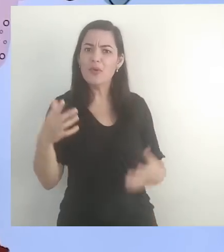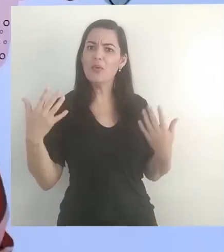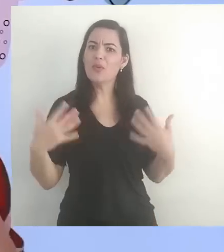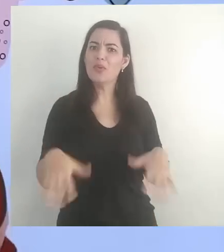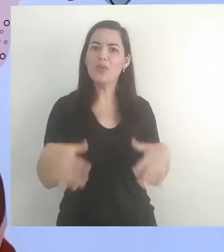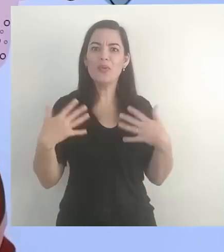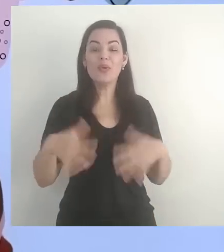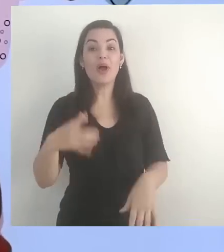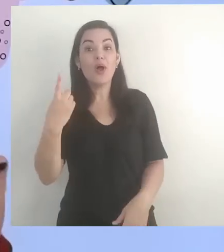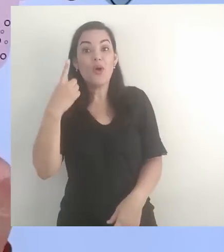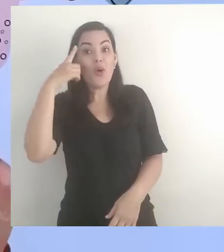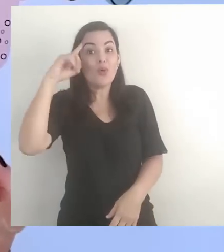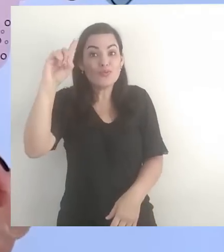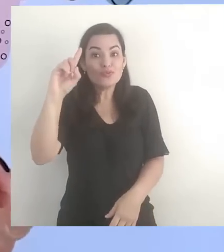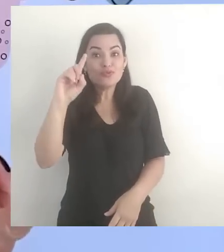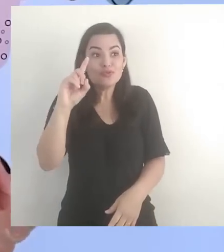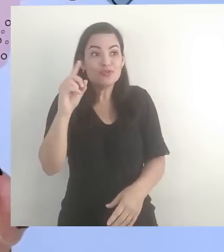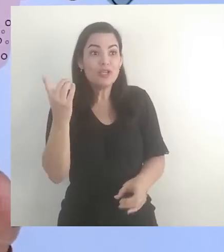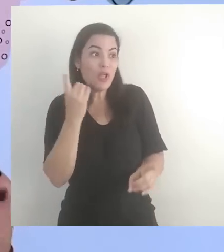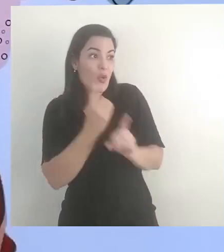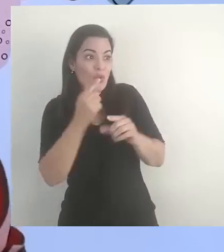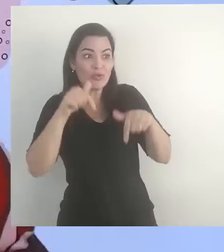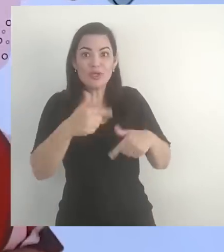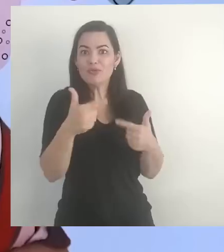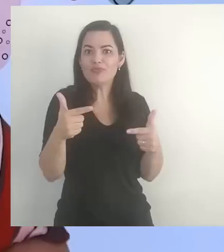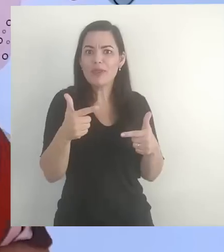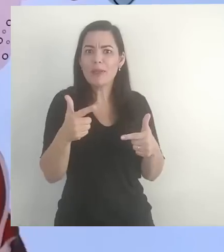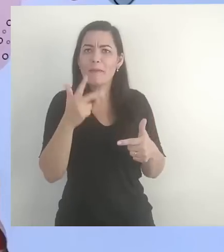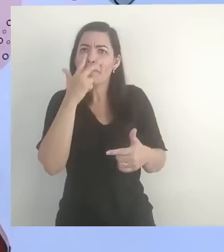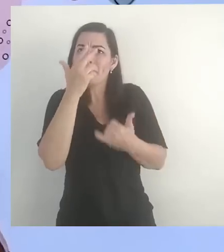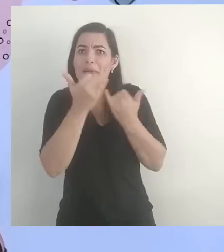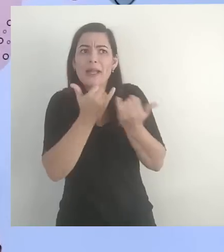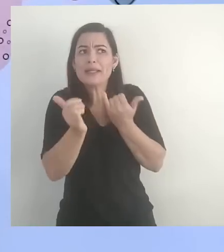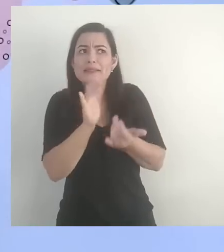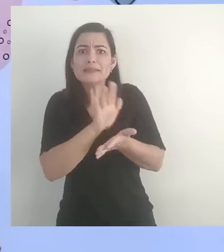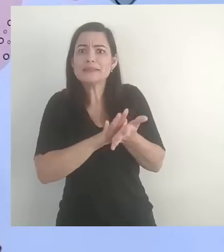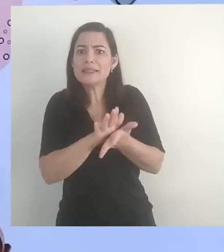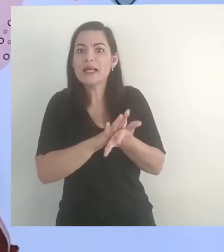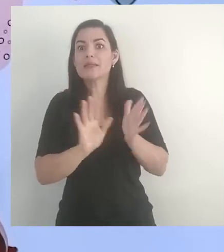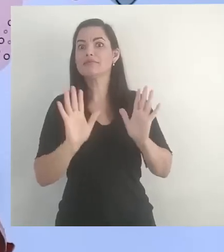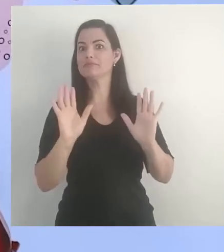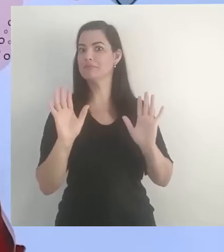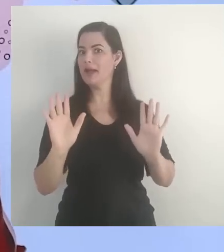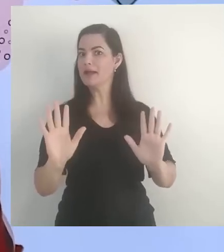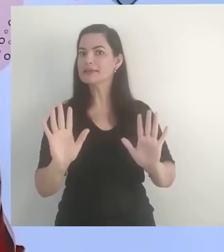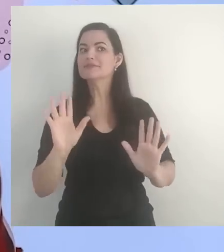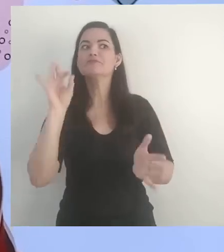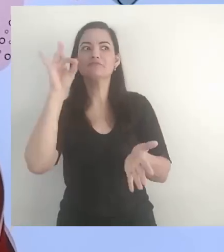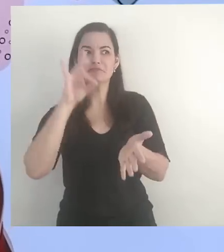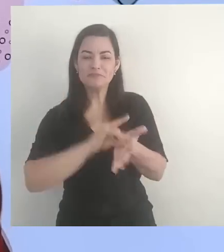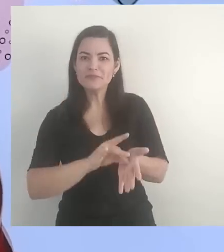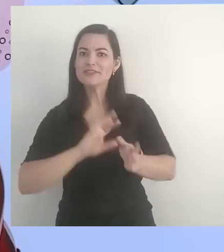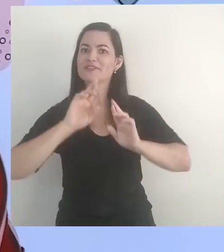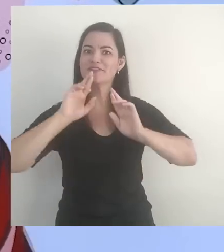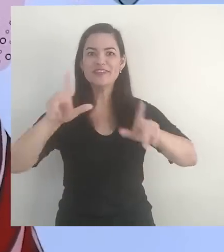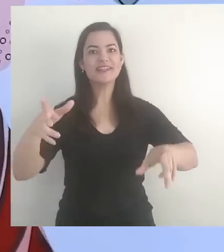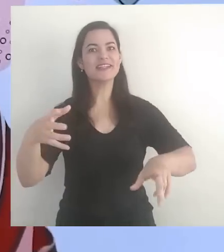né? Um dia parece que não faz tanta diferença, mas faz muita diferença sim.